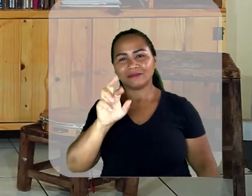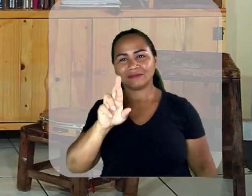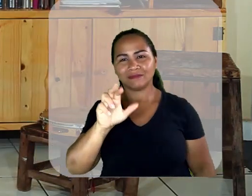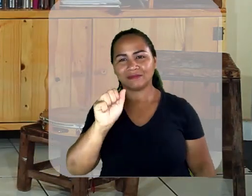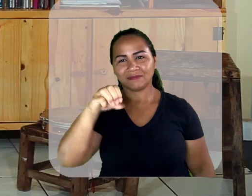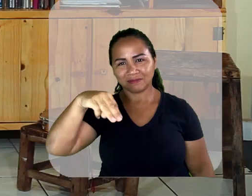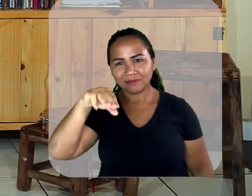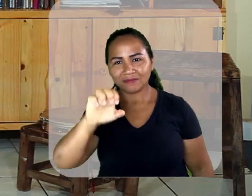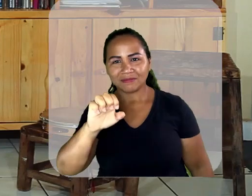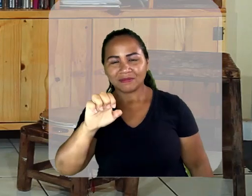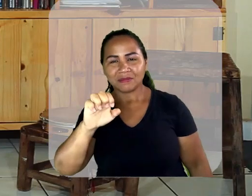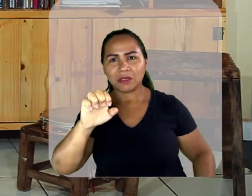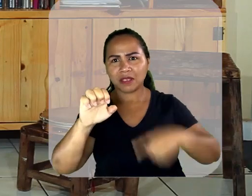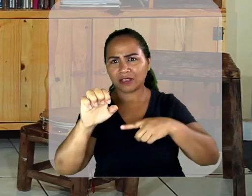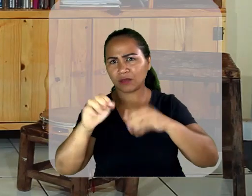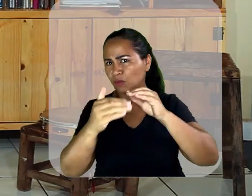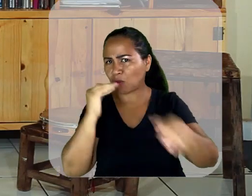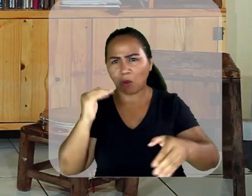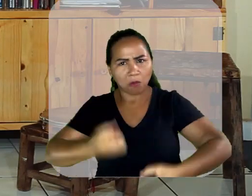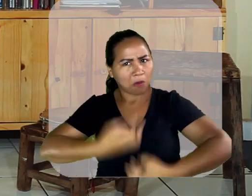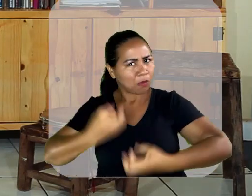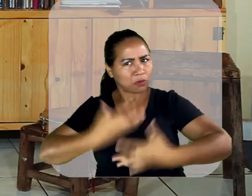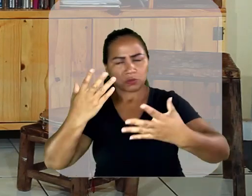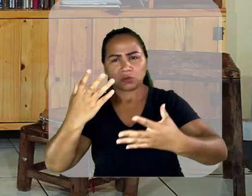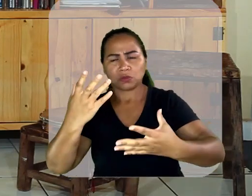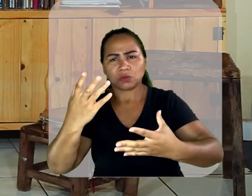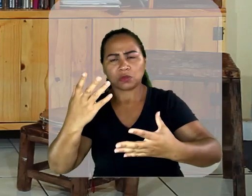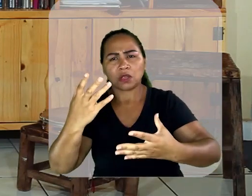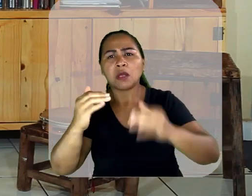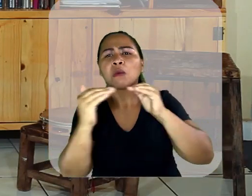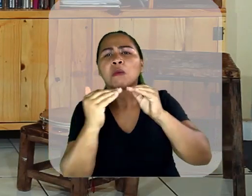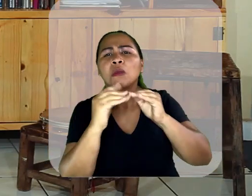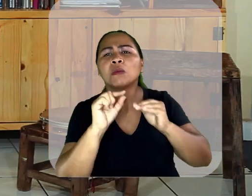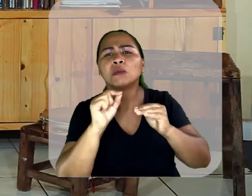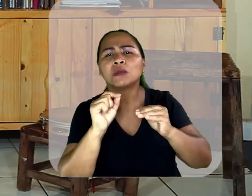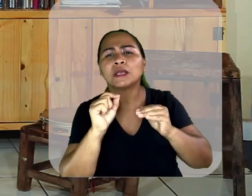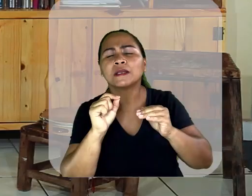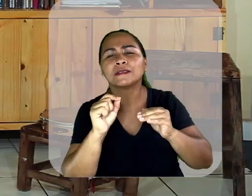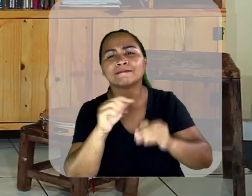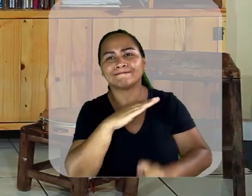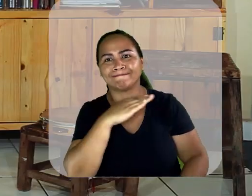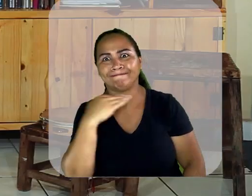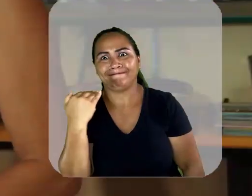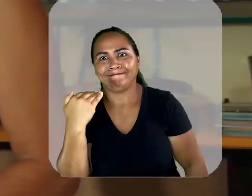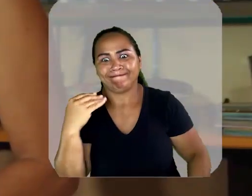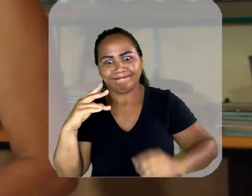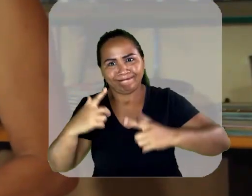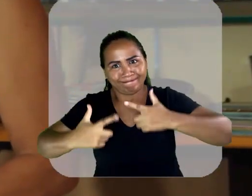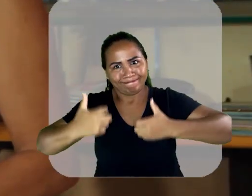Arame não é nada poético, posto que rima com grilagem, latifúndio e morte.